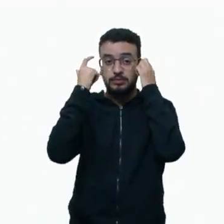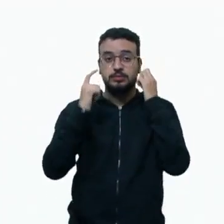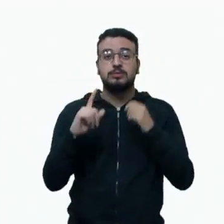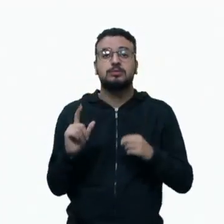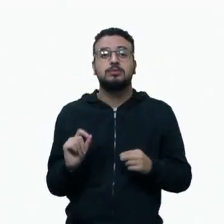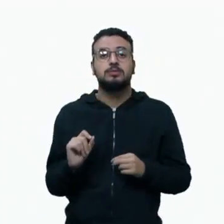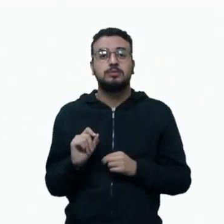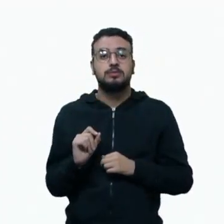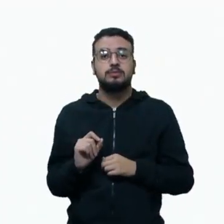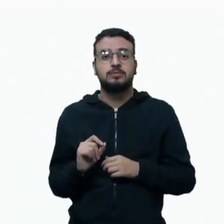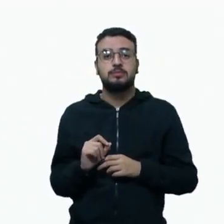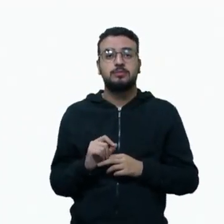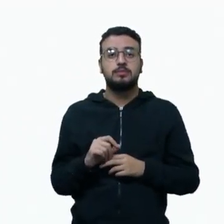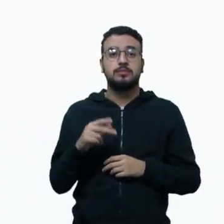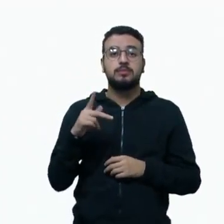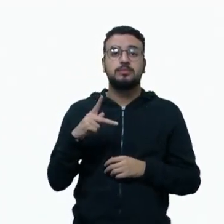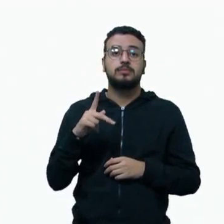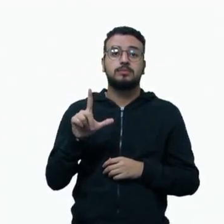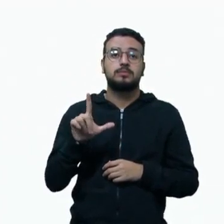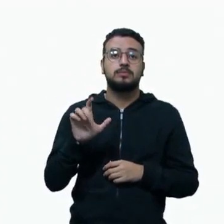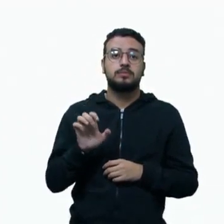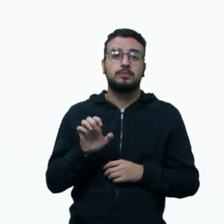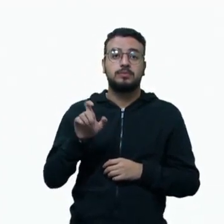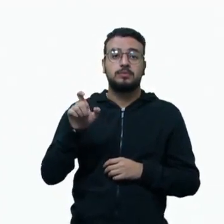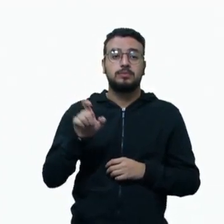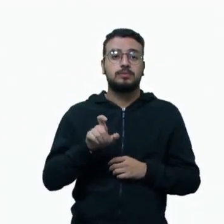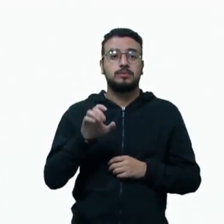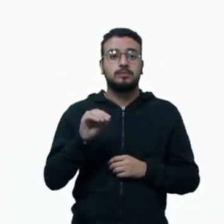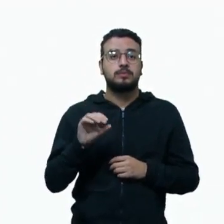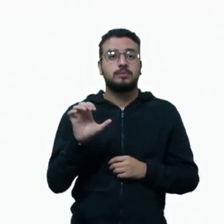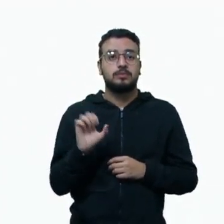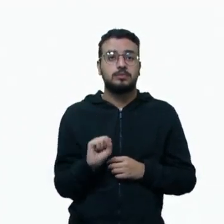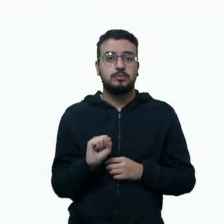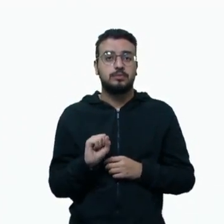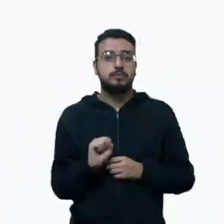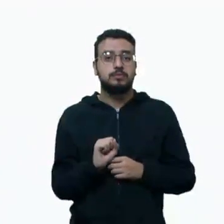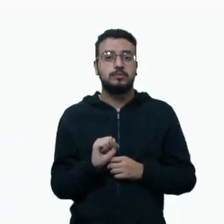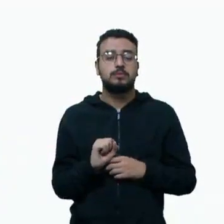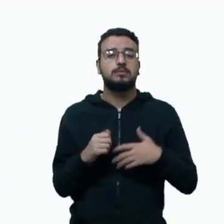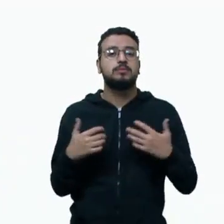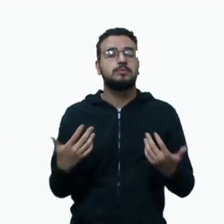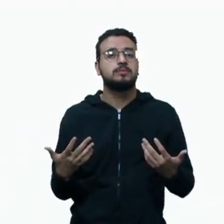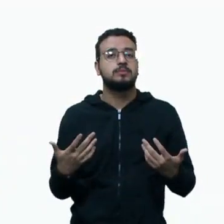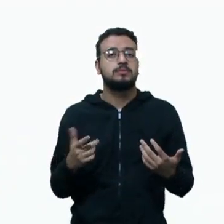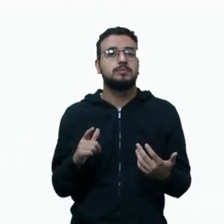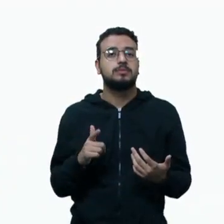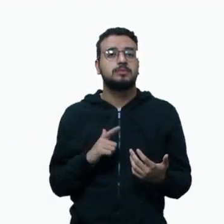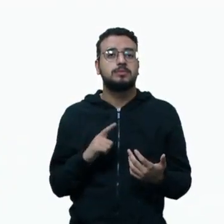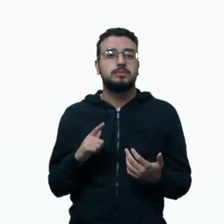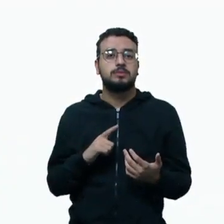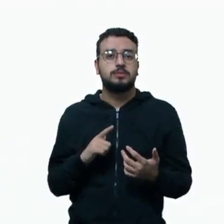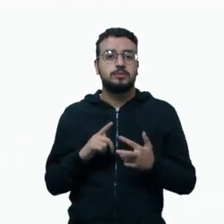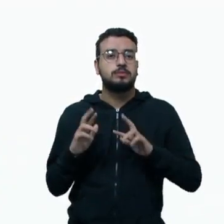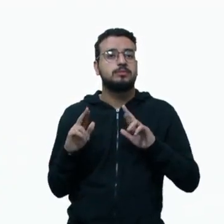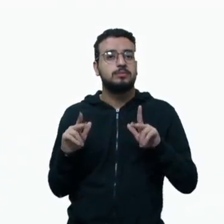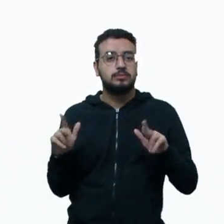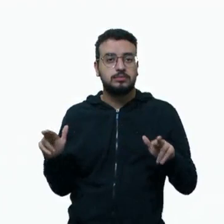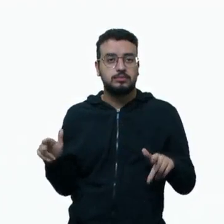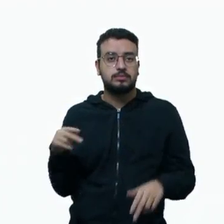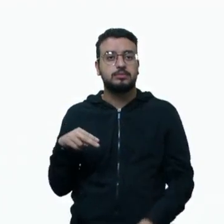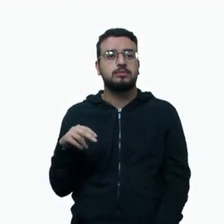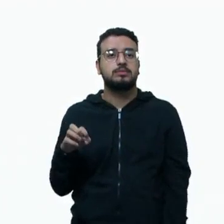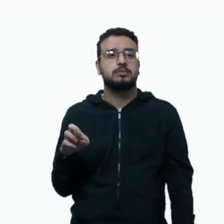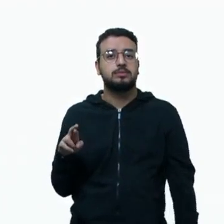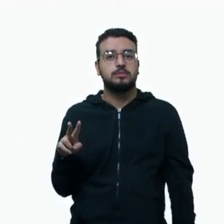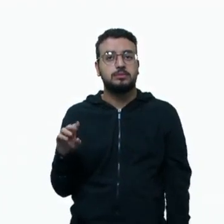periférico, são os plexos. Então, o que acontece? Eu tenho diversos nervos, como eu falei para